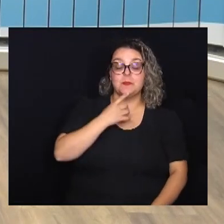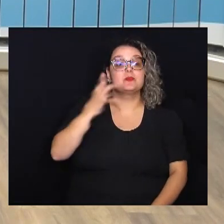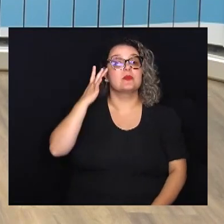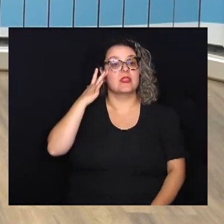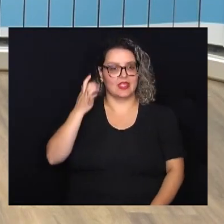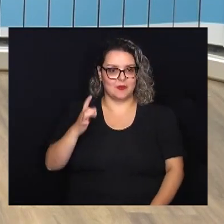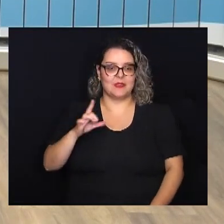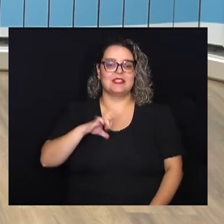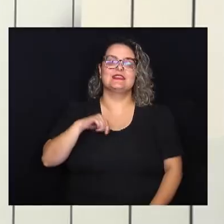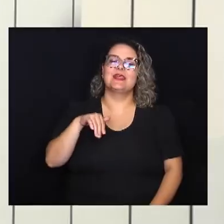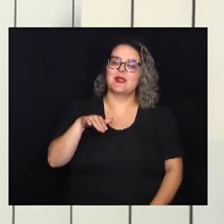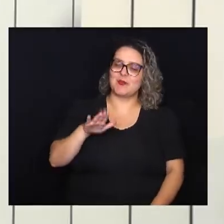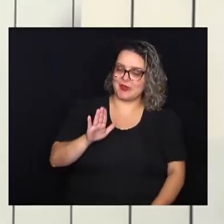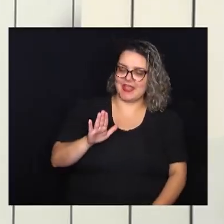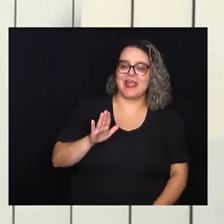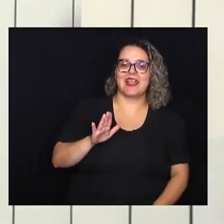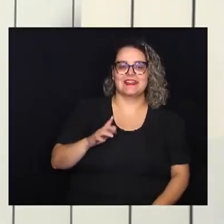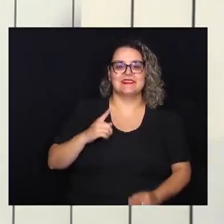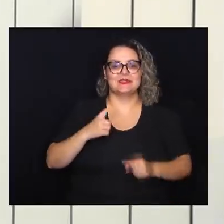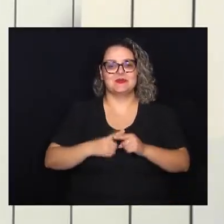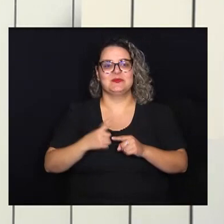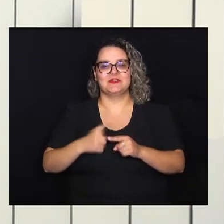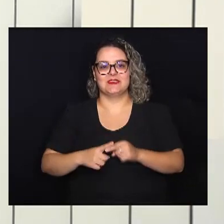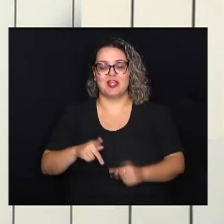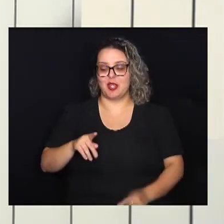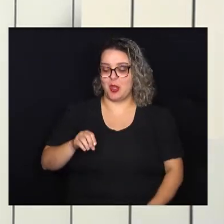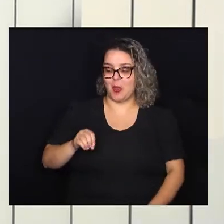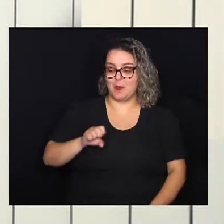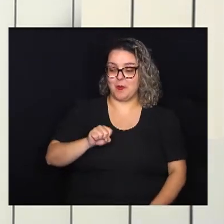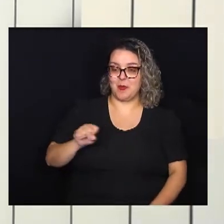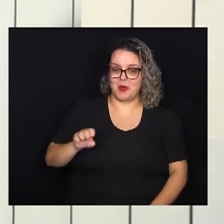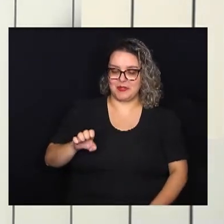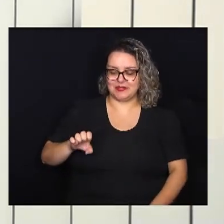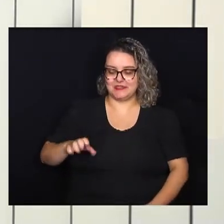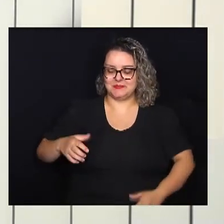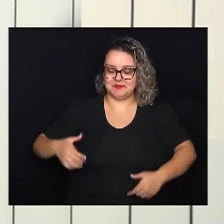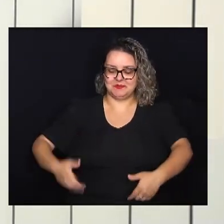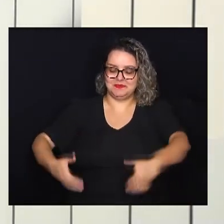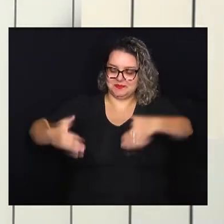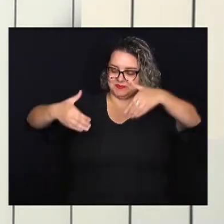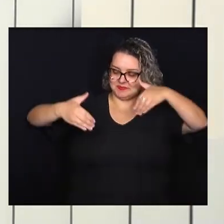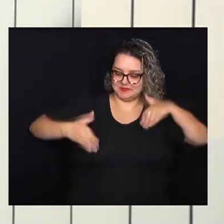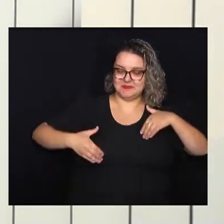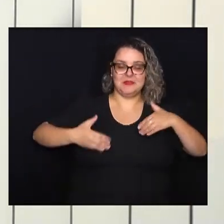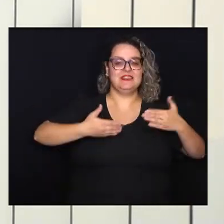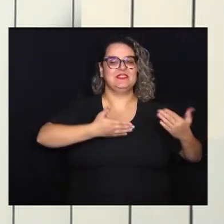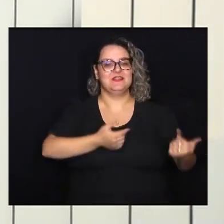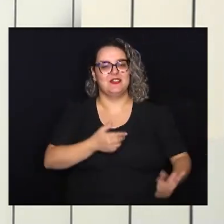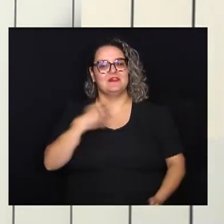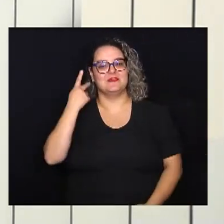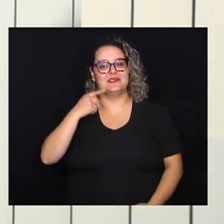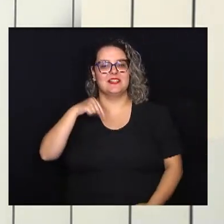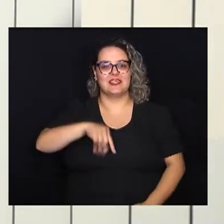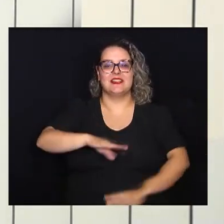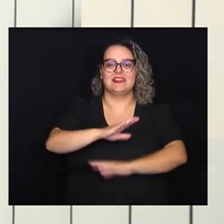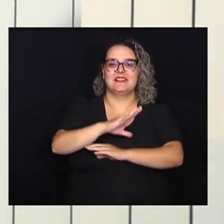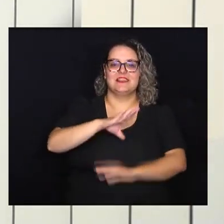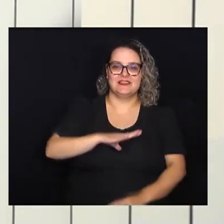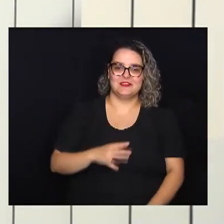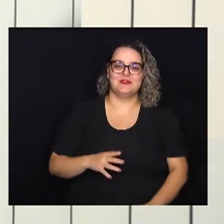tem mais porque será a posse dos jovens vereadores aqui na Câmara Municipal de Campinas do